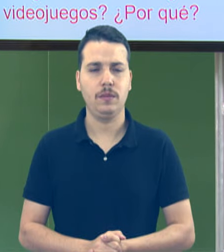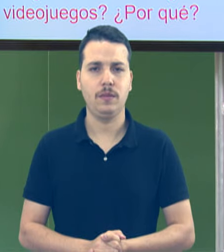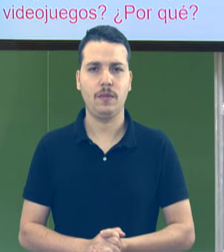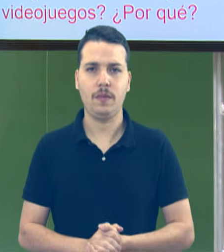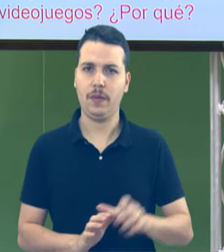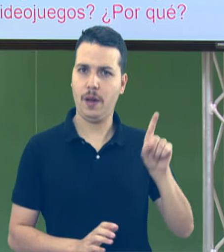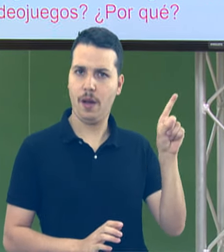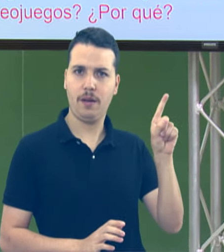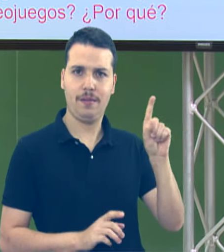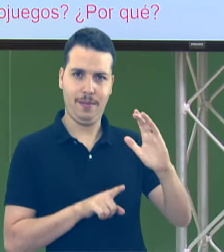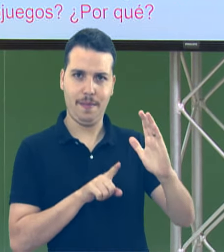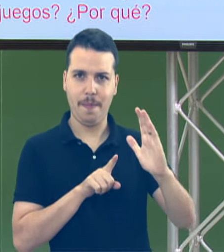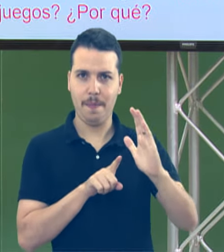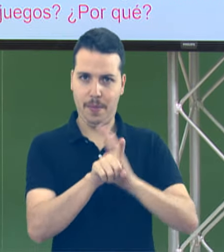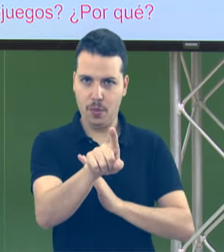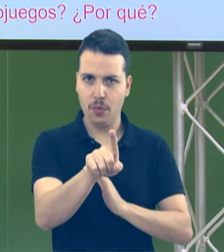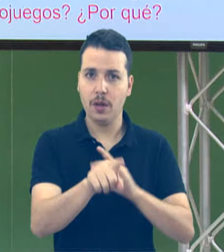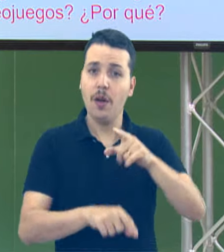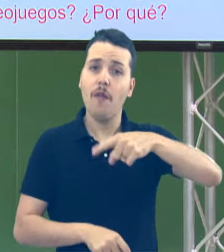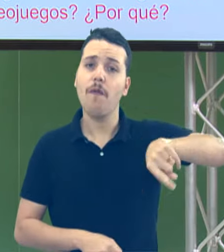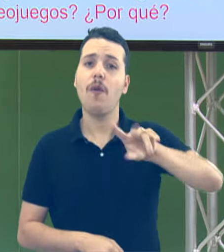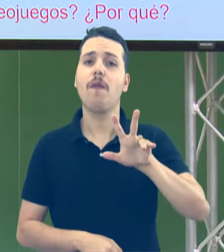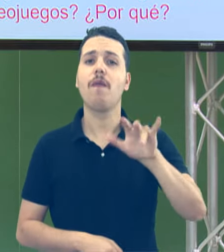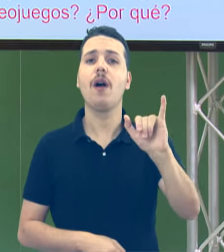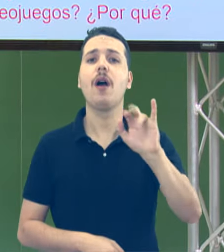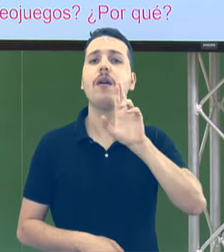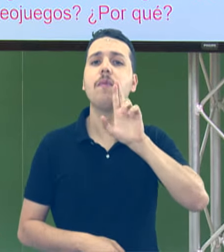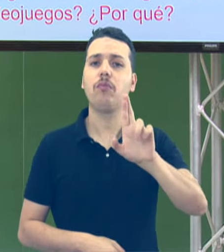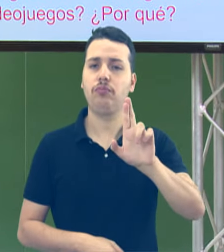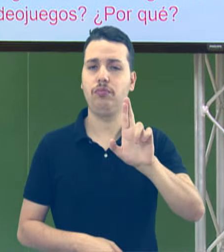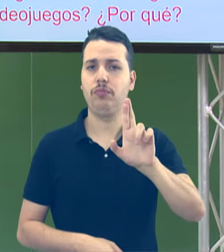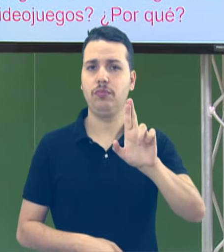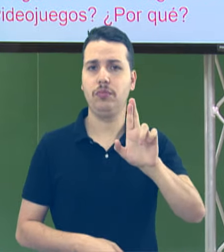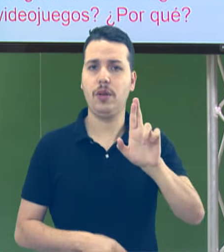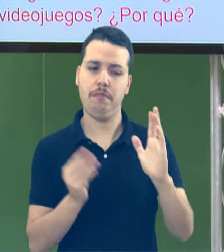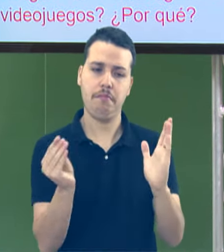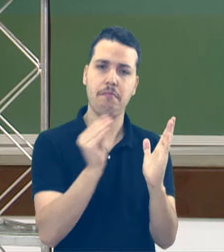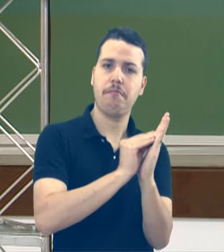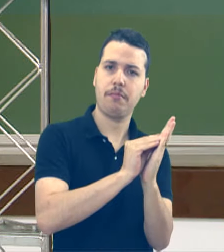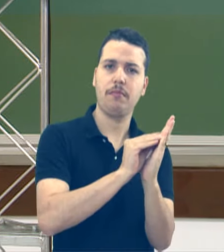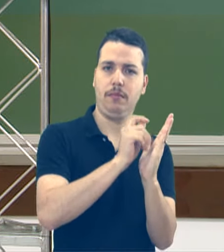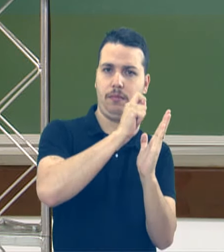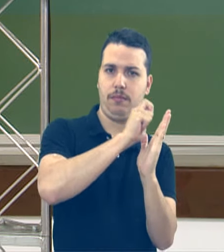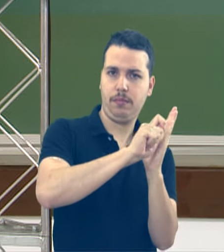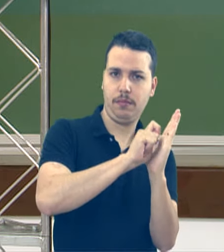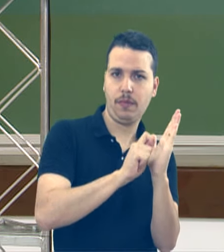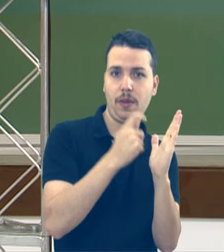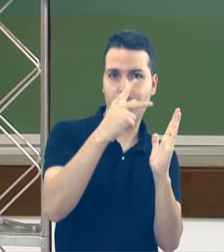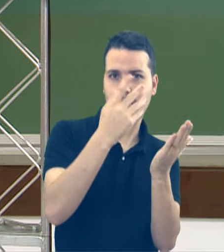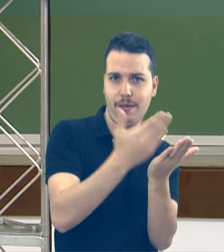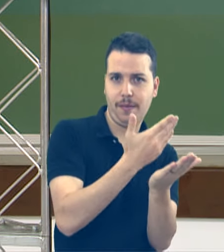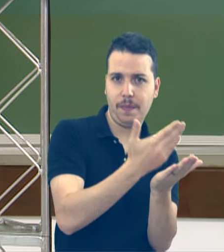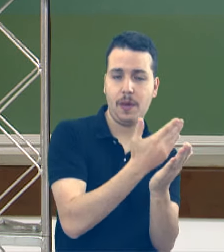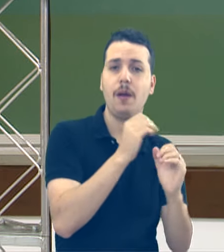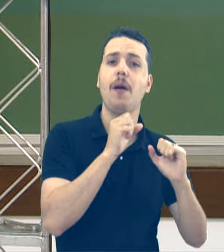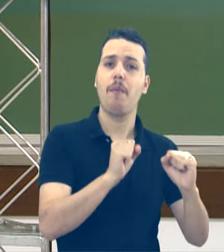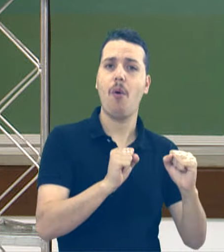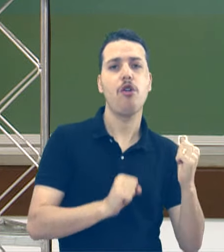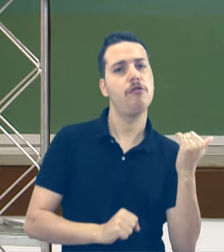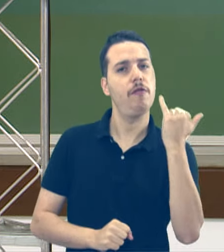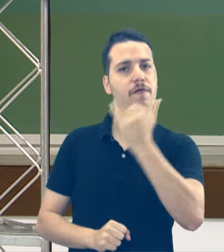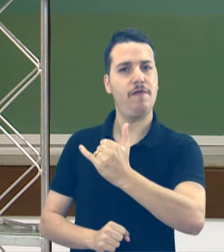Esse questionamento vocês irão responder, tá? Deixe anotado no seu caderno. Pode informar o